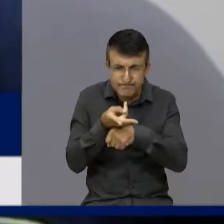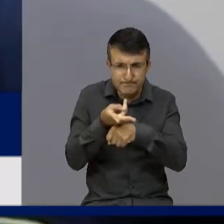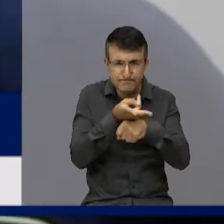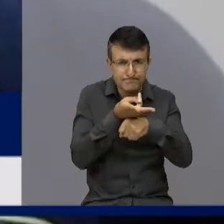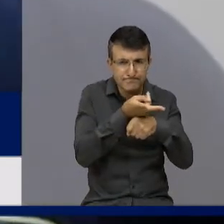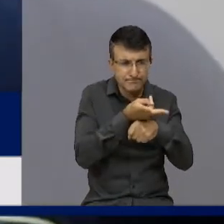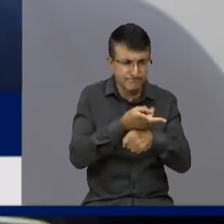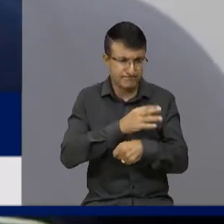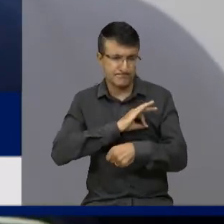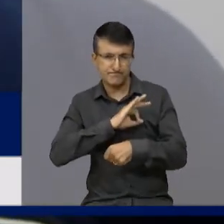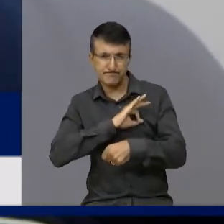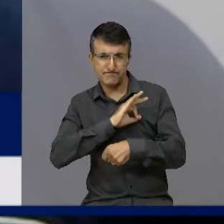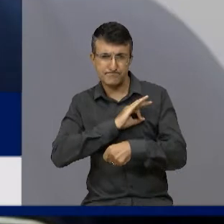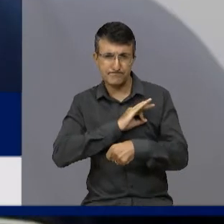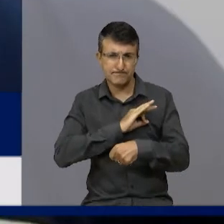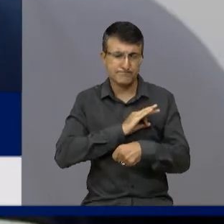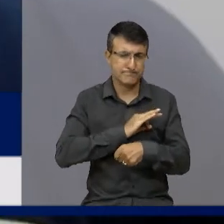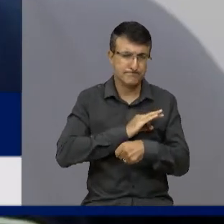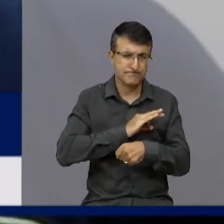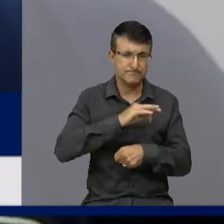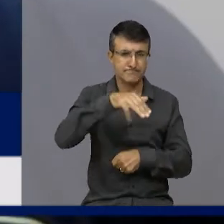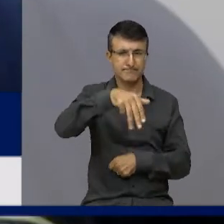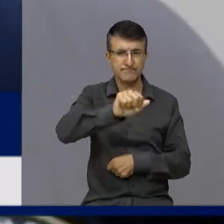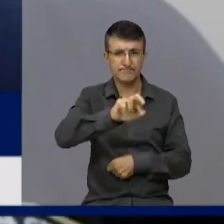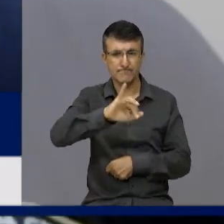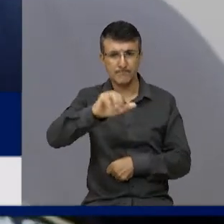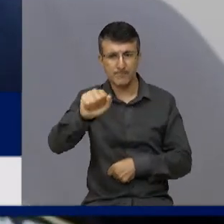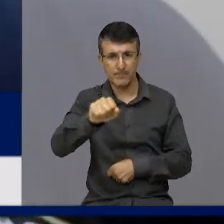da Mulher, a mulher vai fazer um boletim de ocorrência.